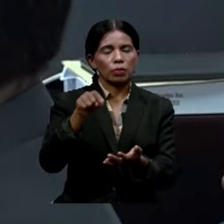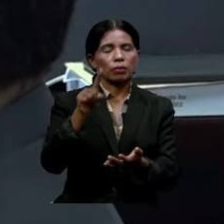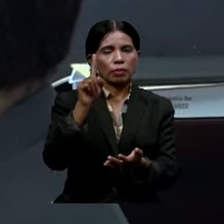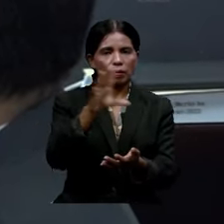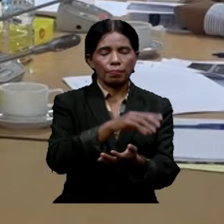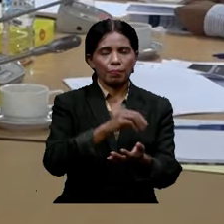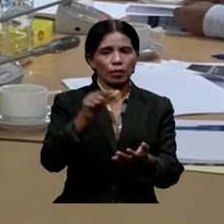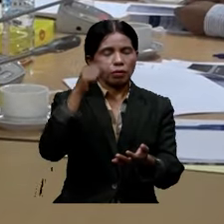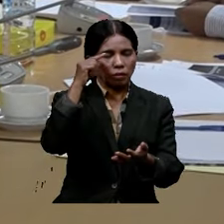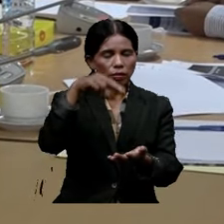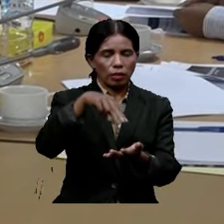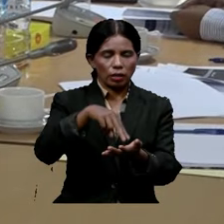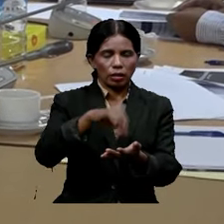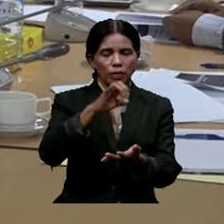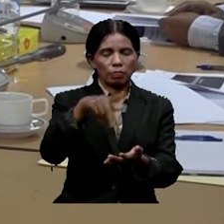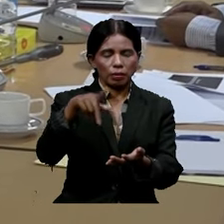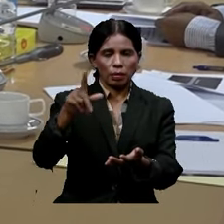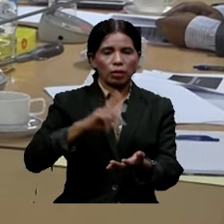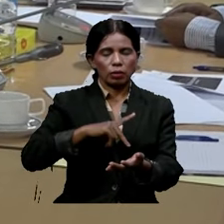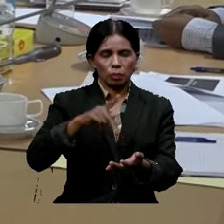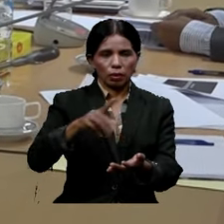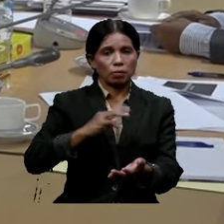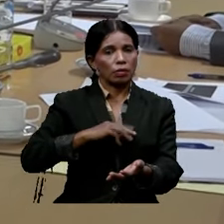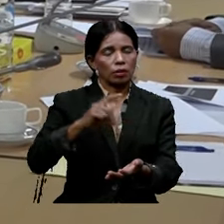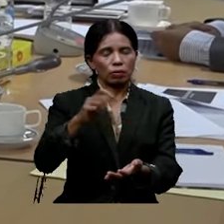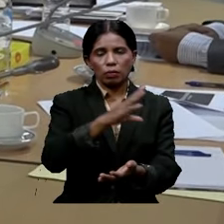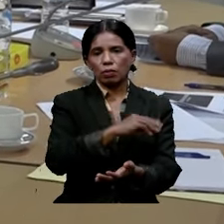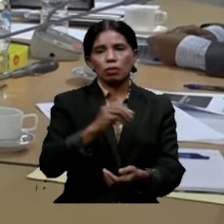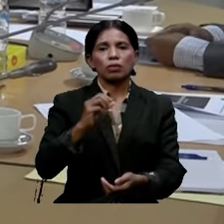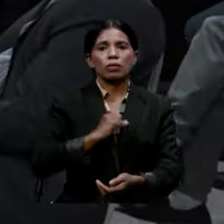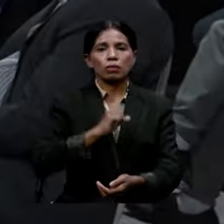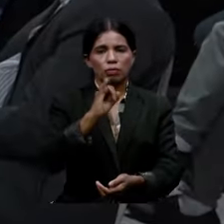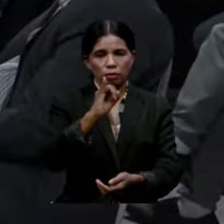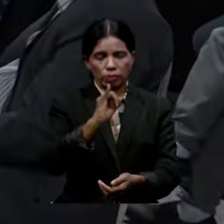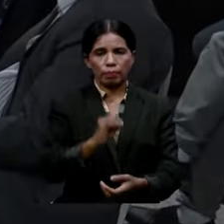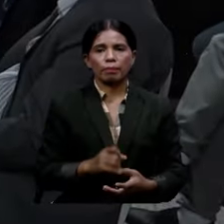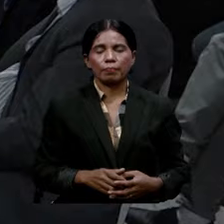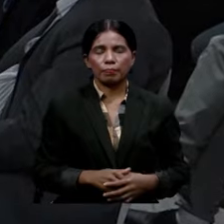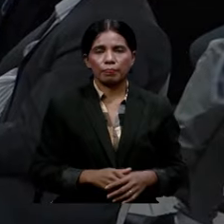atau establece ensino politécnico iha lauteng manatutu no Kovalima. Rohimadia Zemedo Santos, GMN.